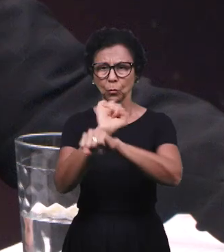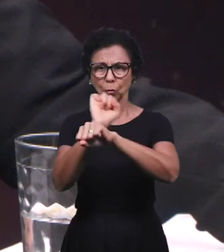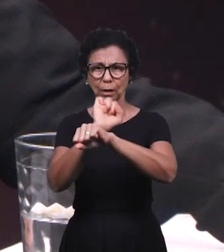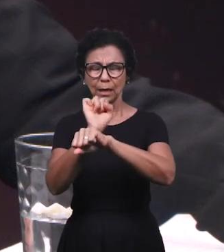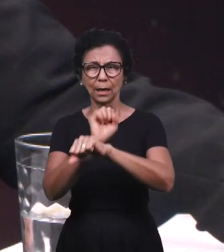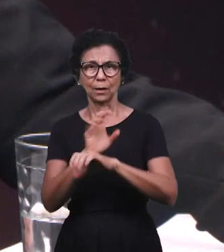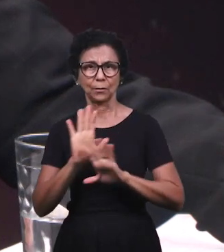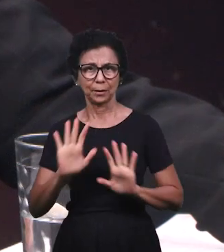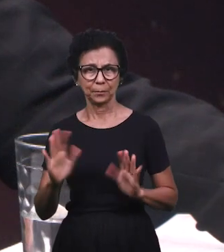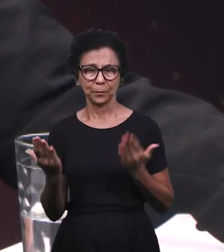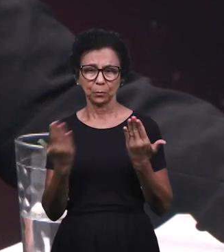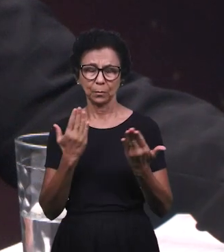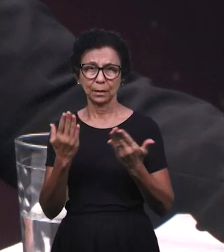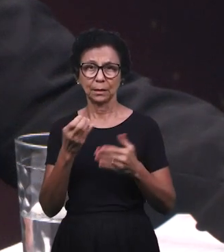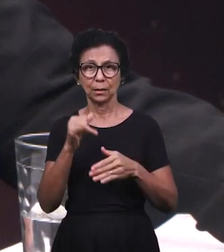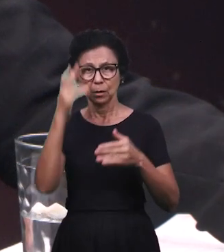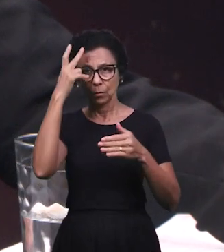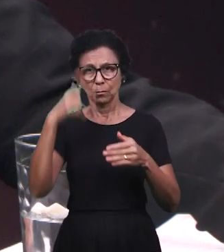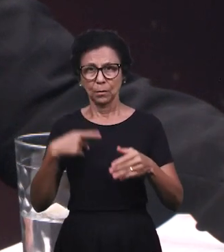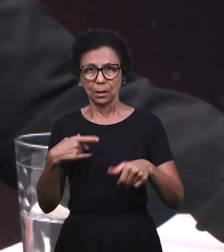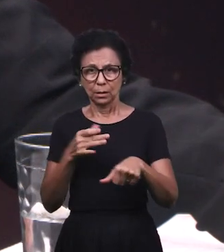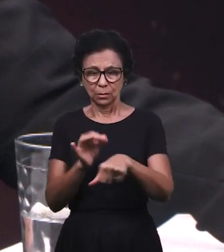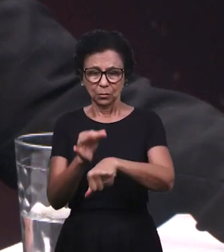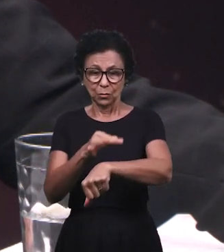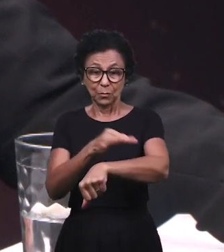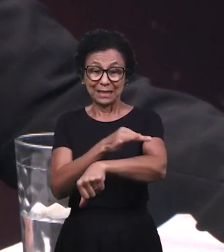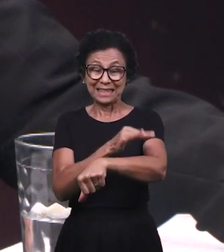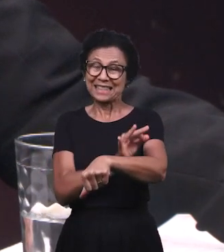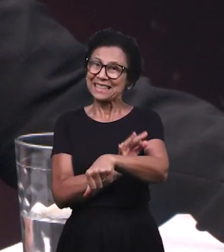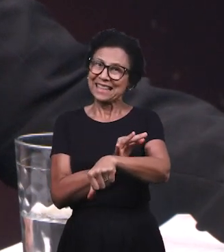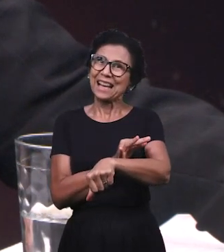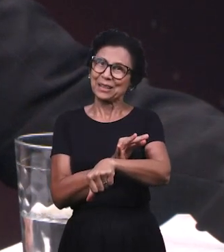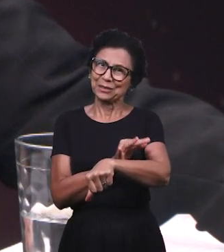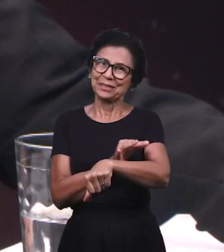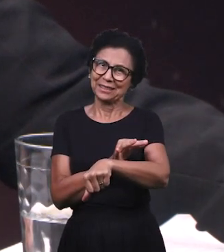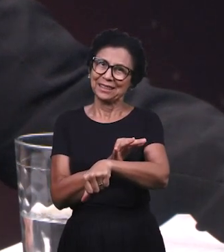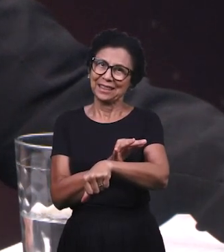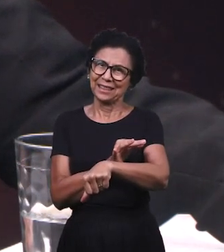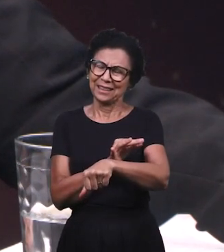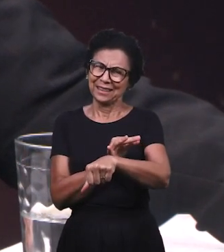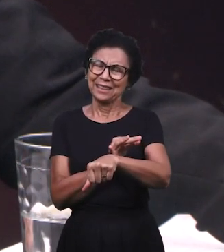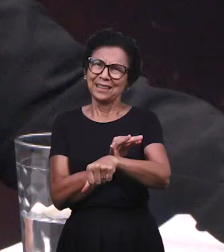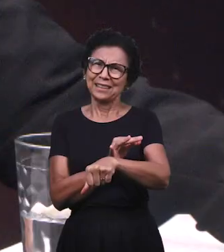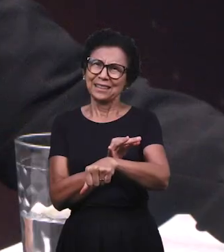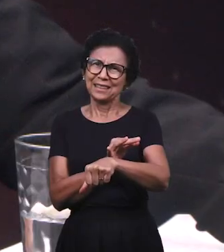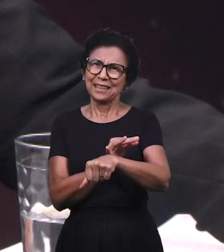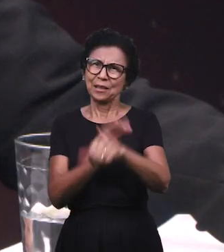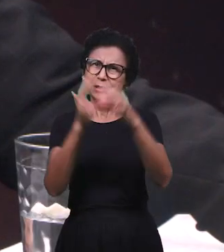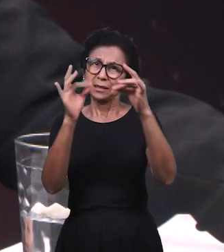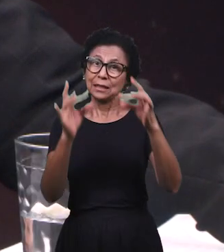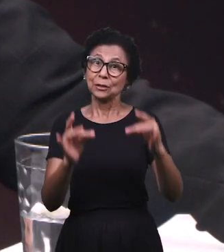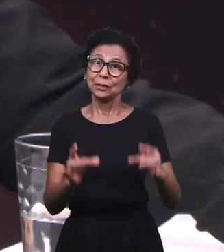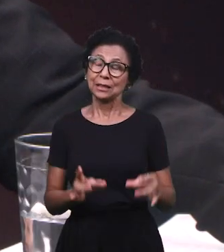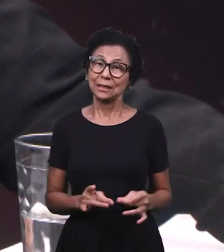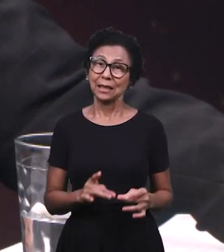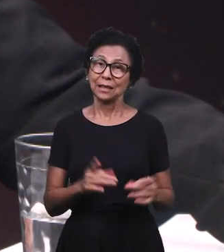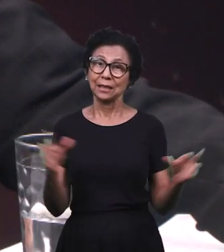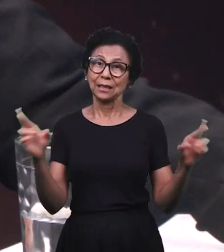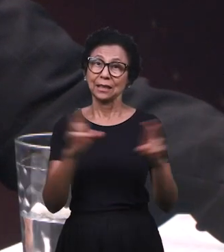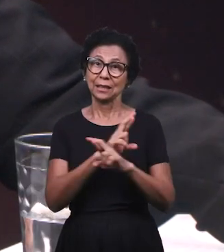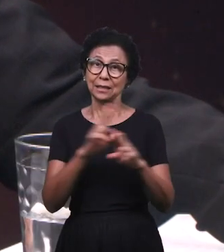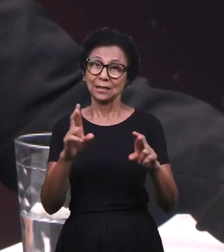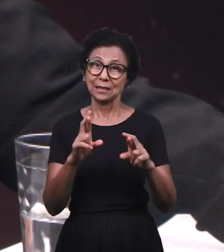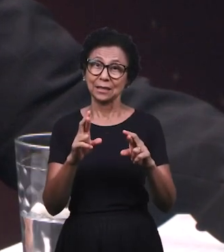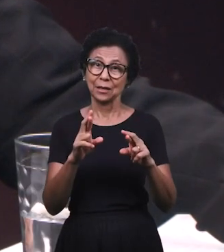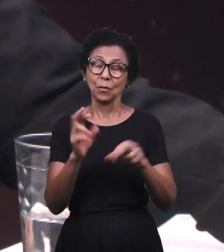célula humana, essa complexidade da célula humana em relação ao carro vai estar na casa de milhões e talvez até